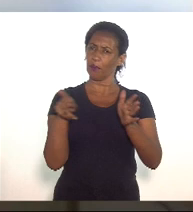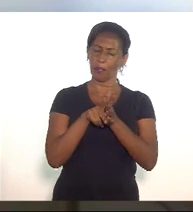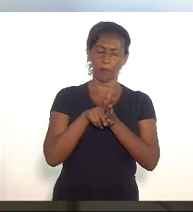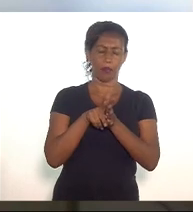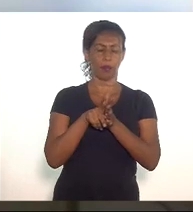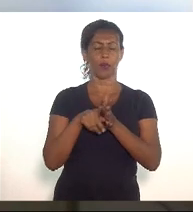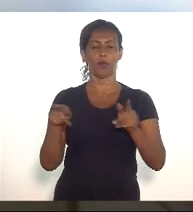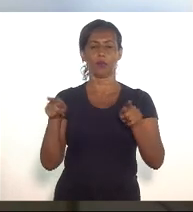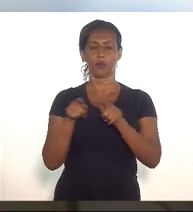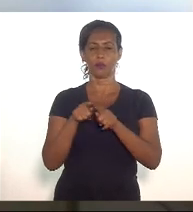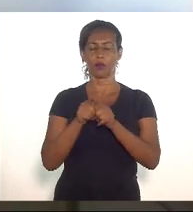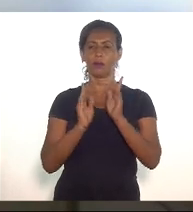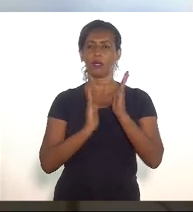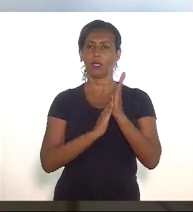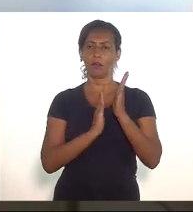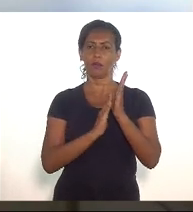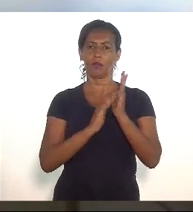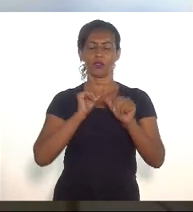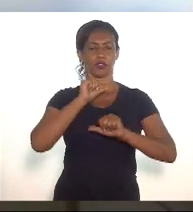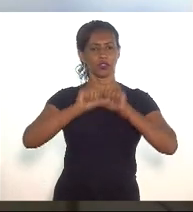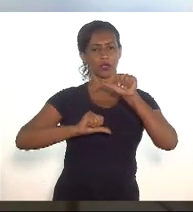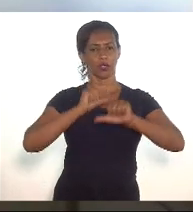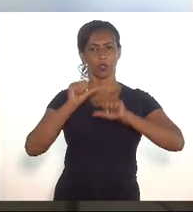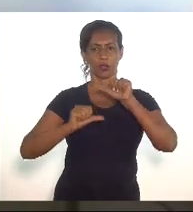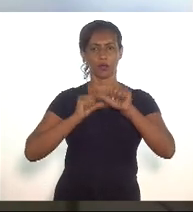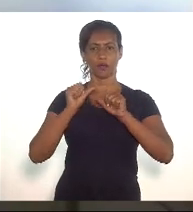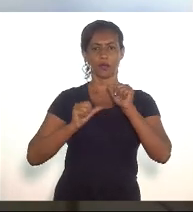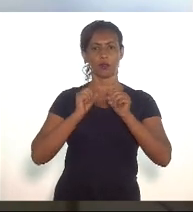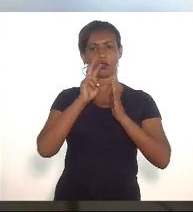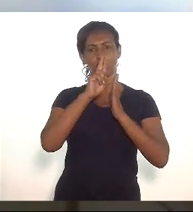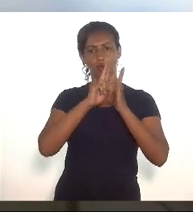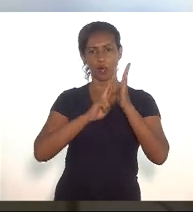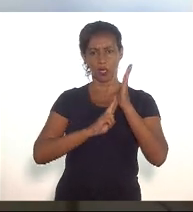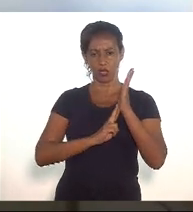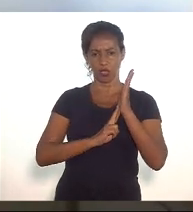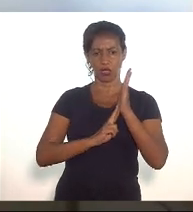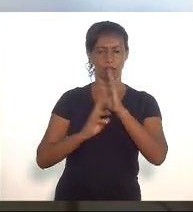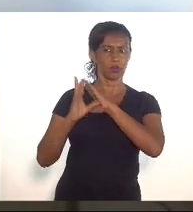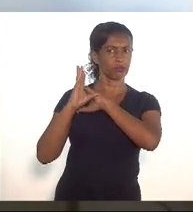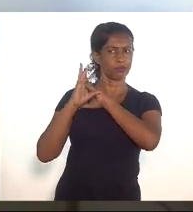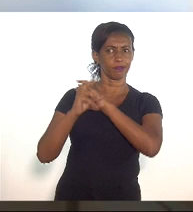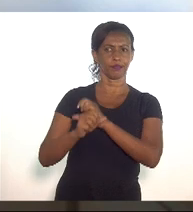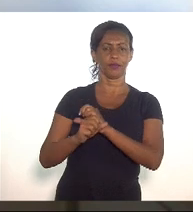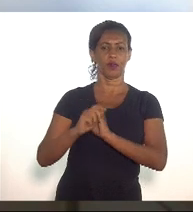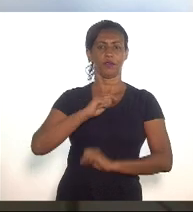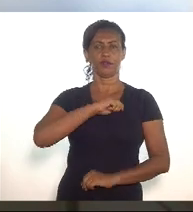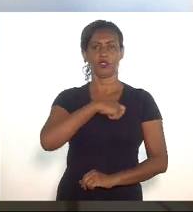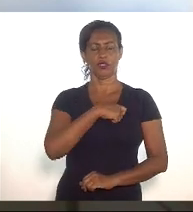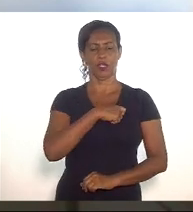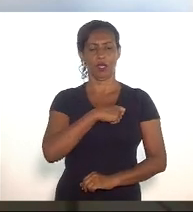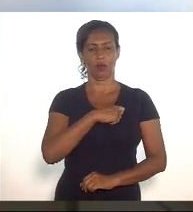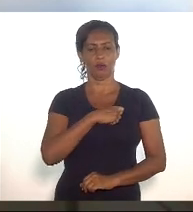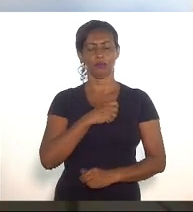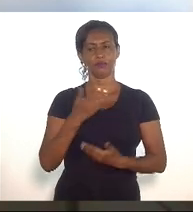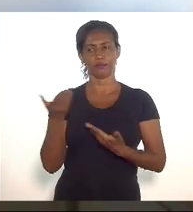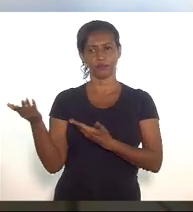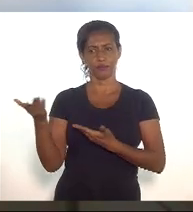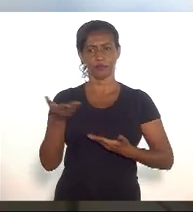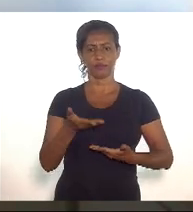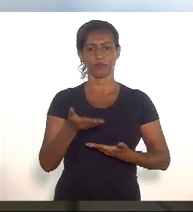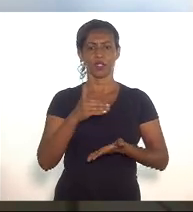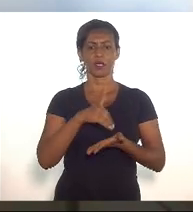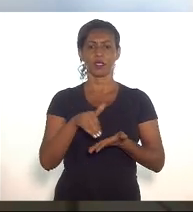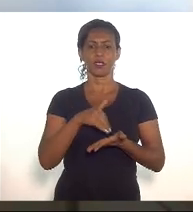também da proposta de renovação do regime de recuperação fiscal. Então, passo a palavra ao